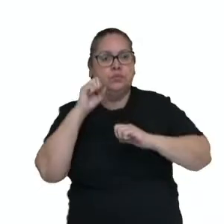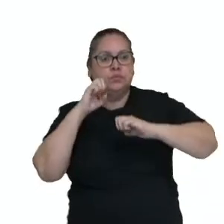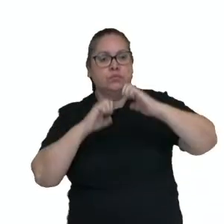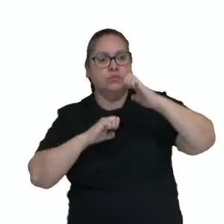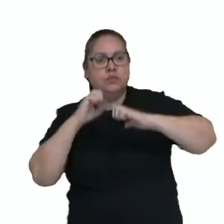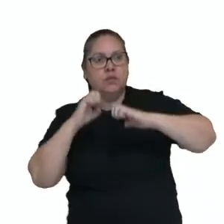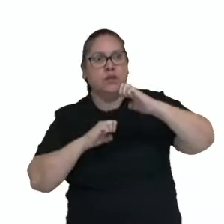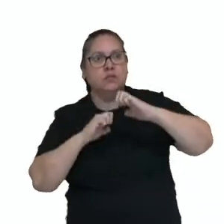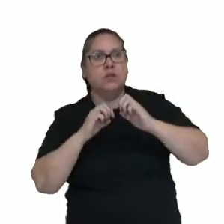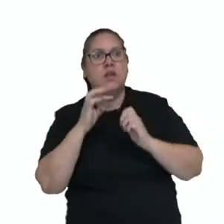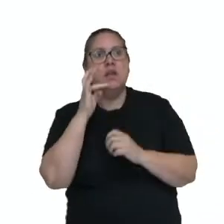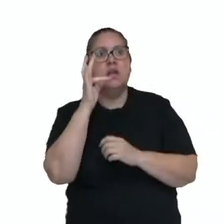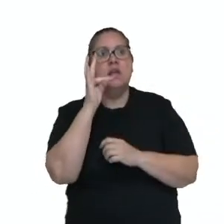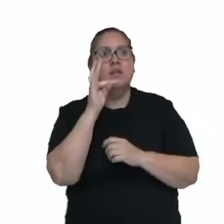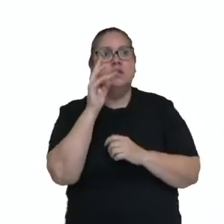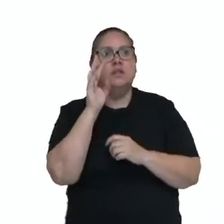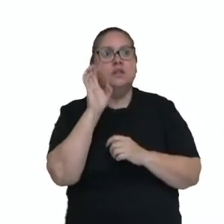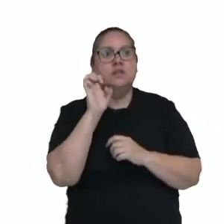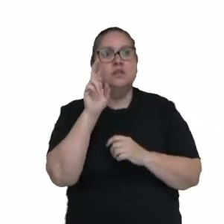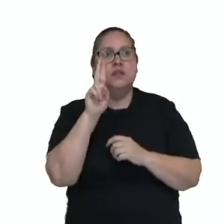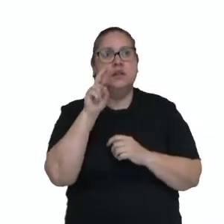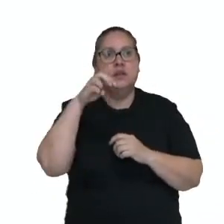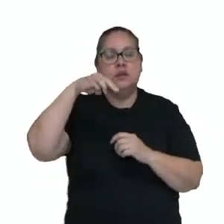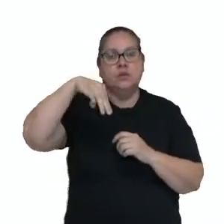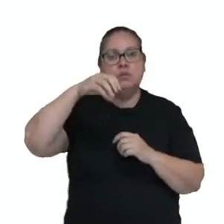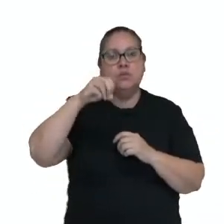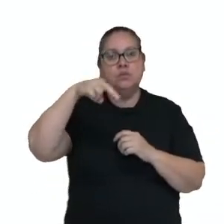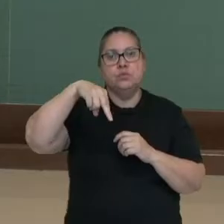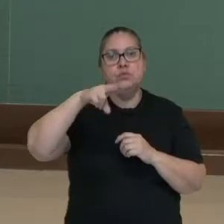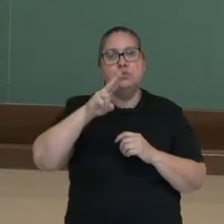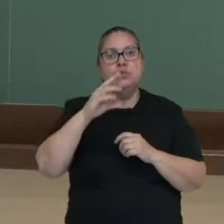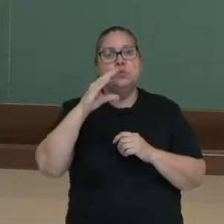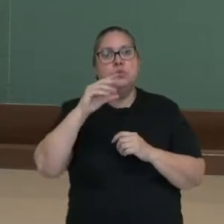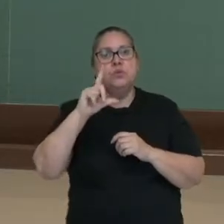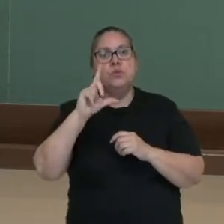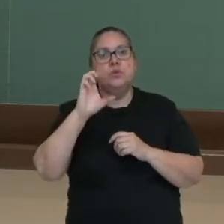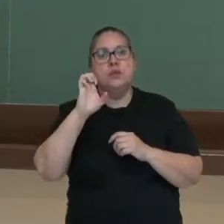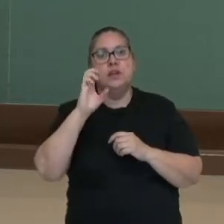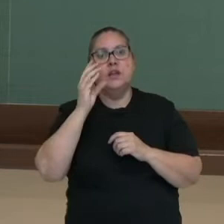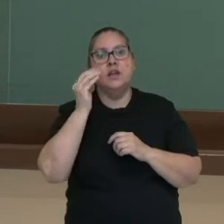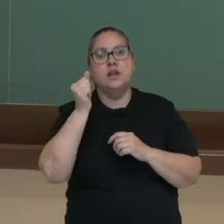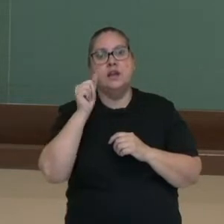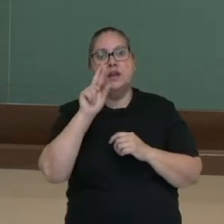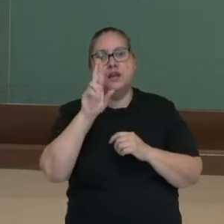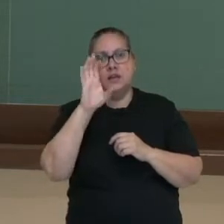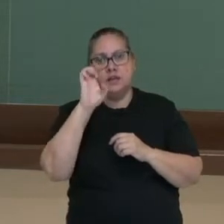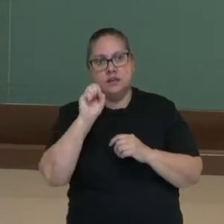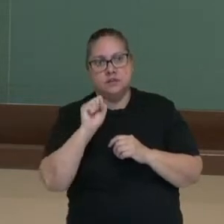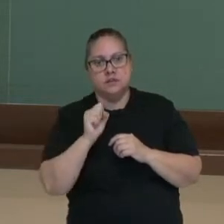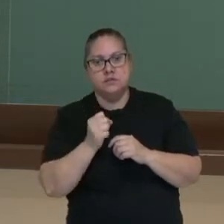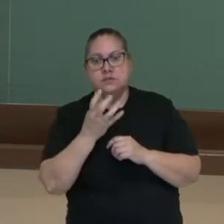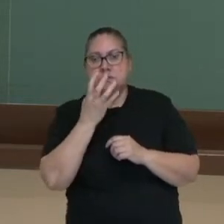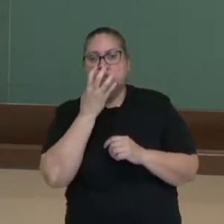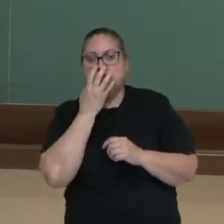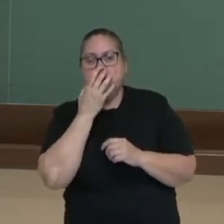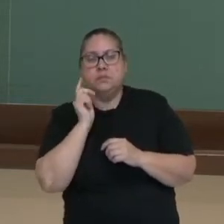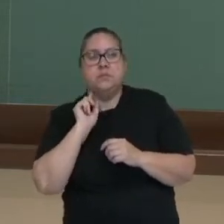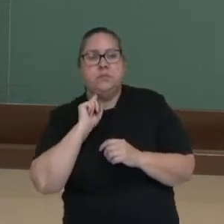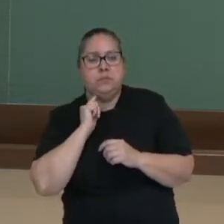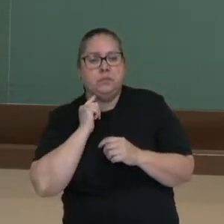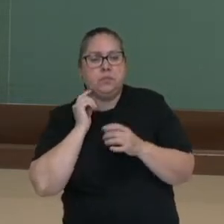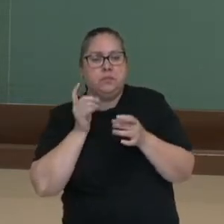termonucleares. Então vai estar lançando ali toda essa poluição, né? E contaminando,